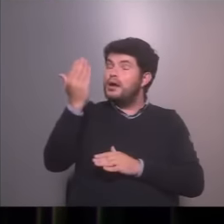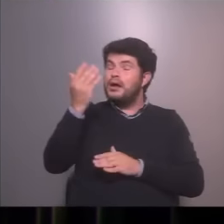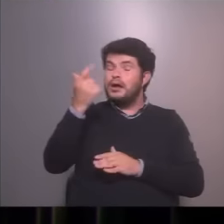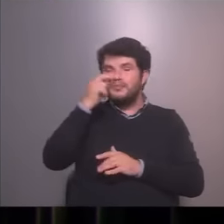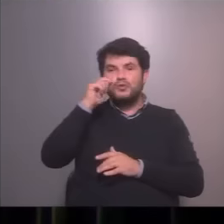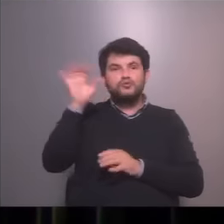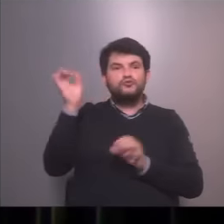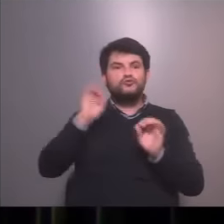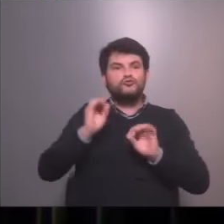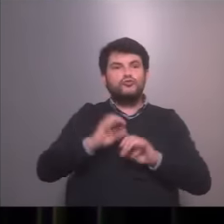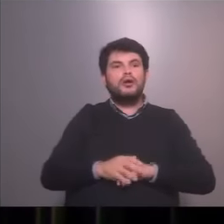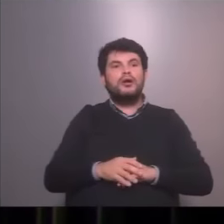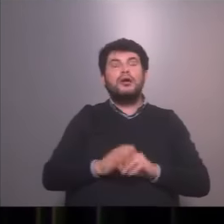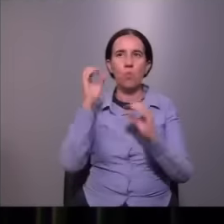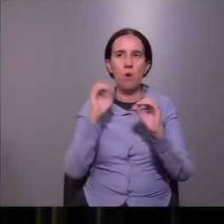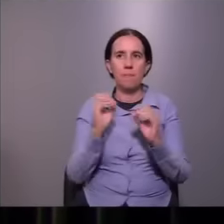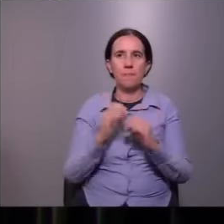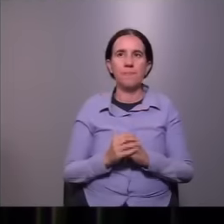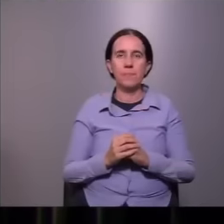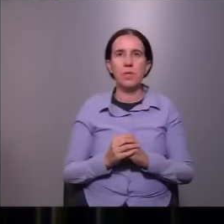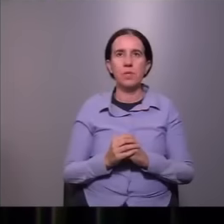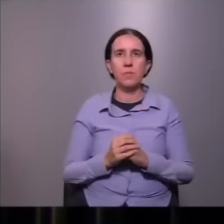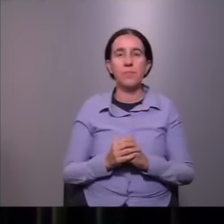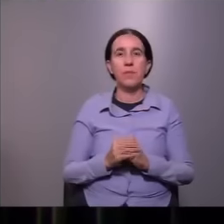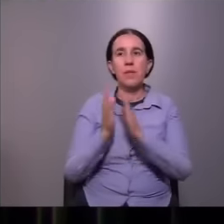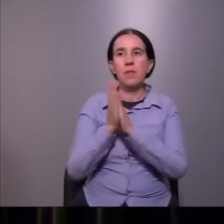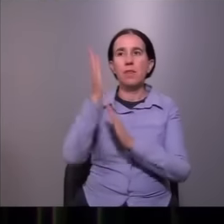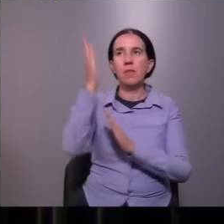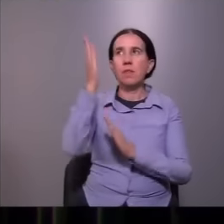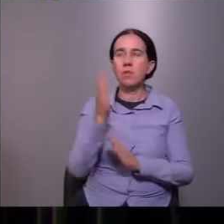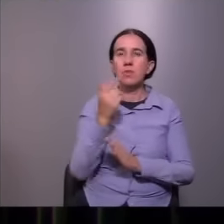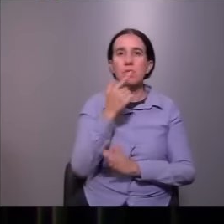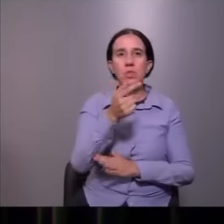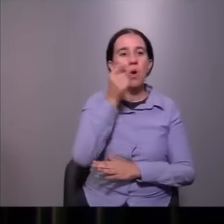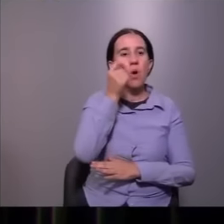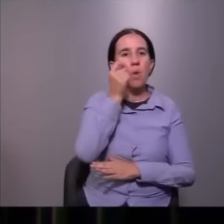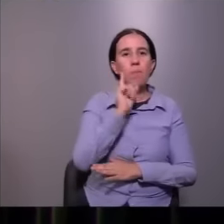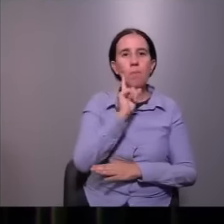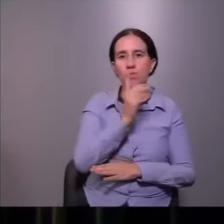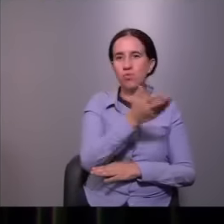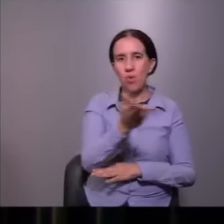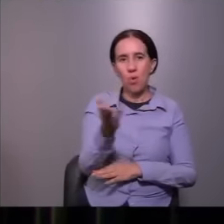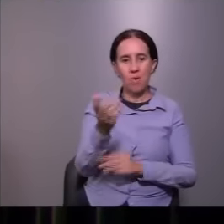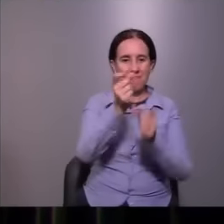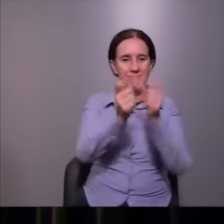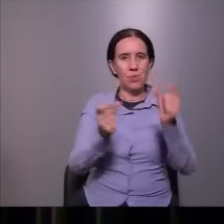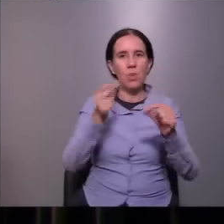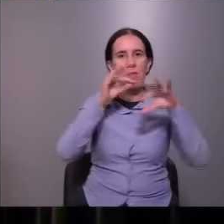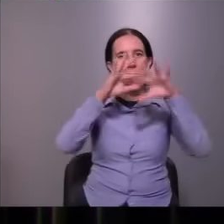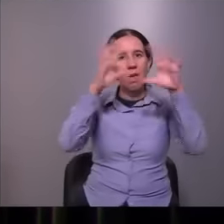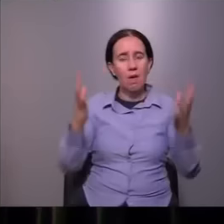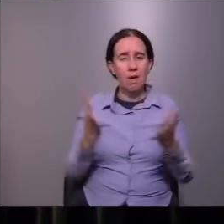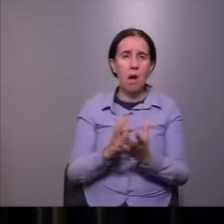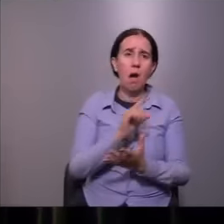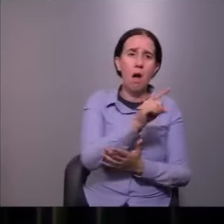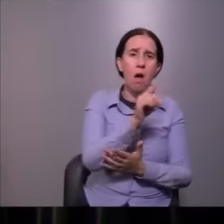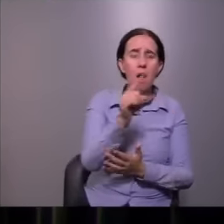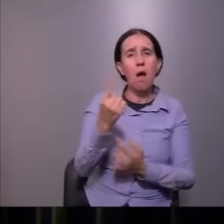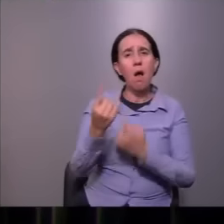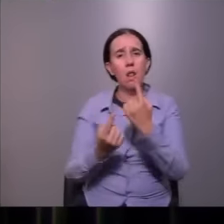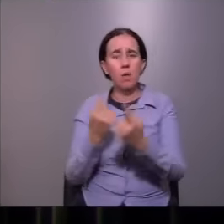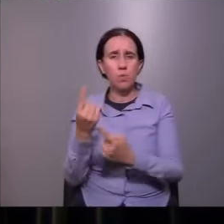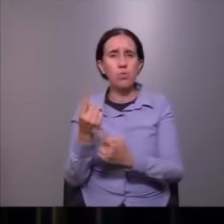A Sagrada Escritura lembrava-nos hoje que para Deus não há estrangeiros. Para Deus há somente